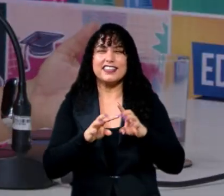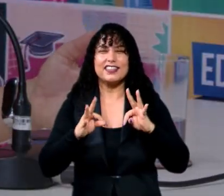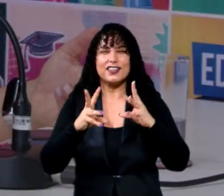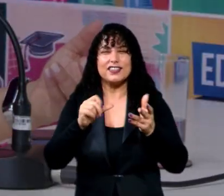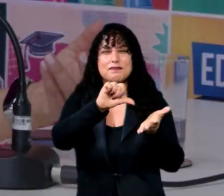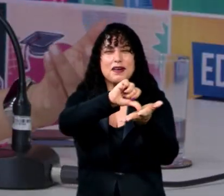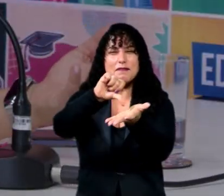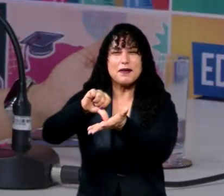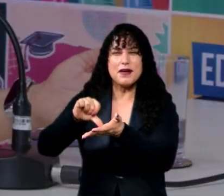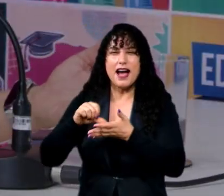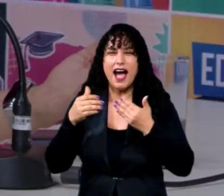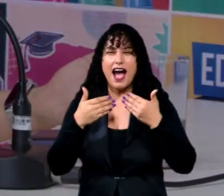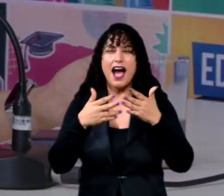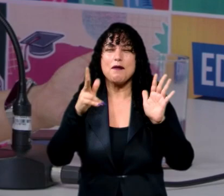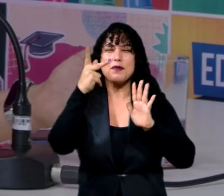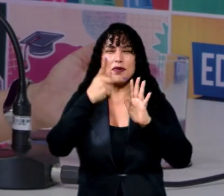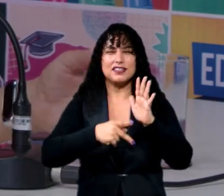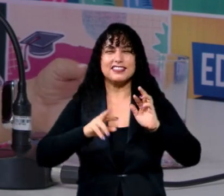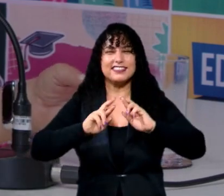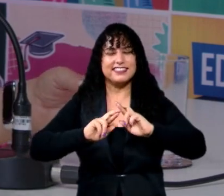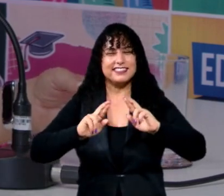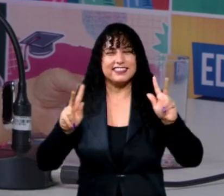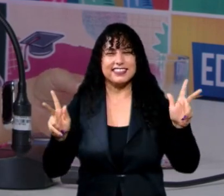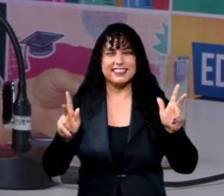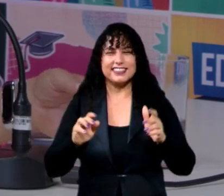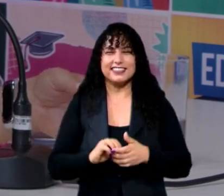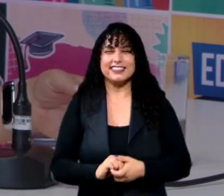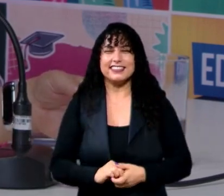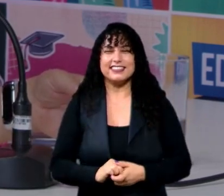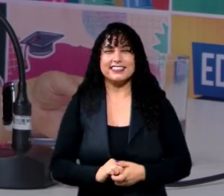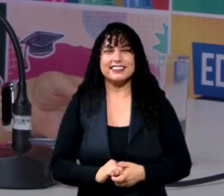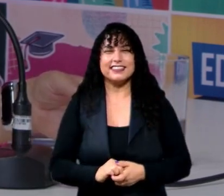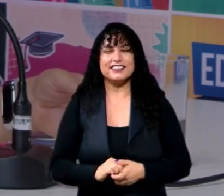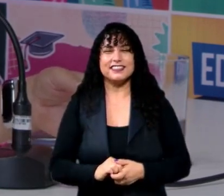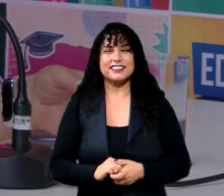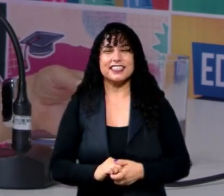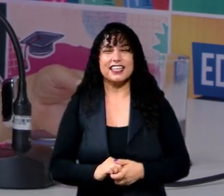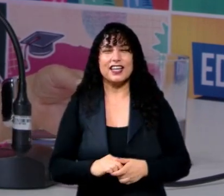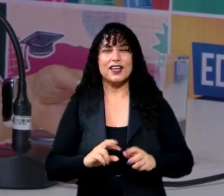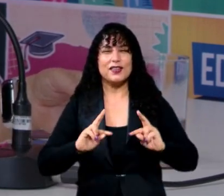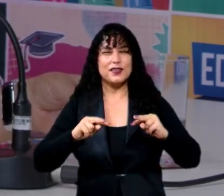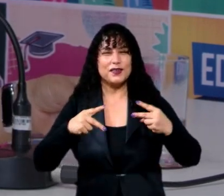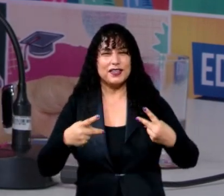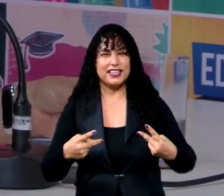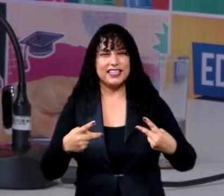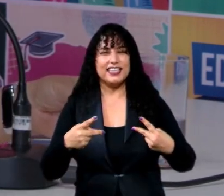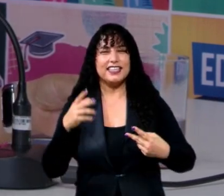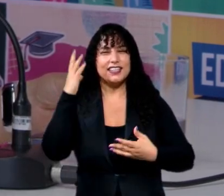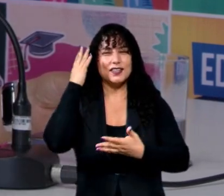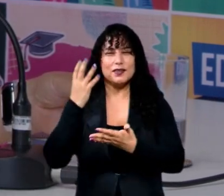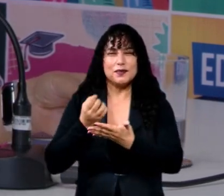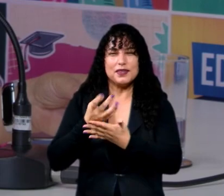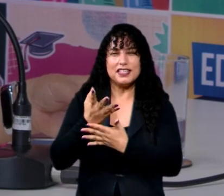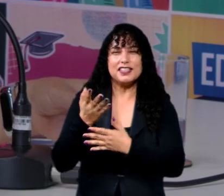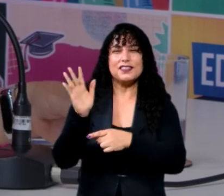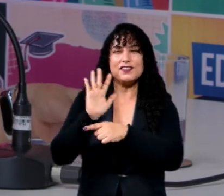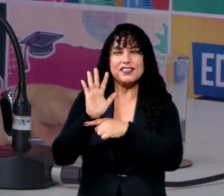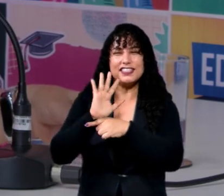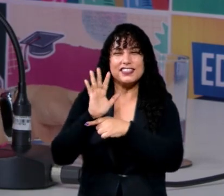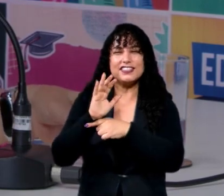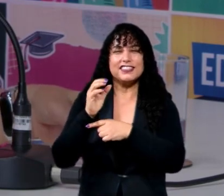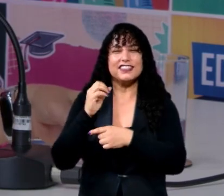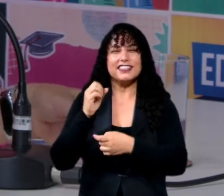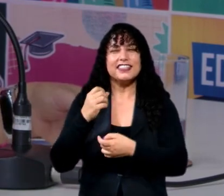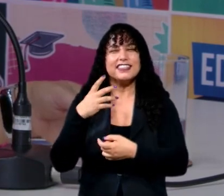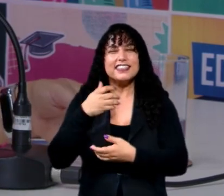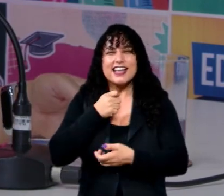as unidades abriguem um projeto diferente. E no link desse podcast, desse videocast, nós vamos trazer